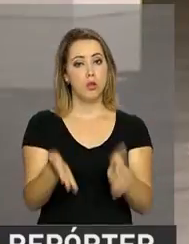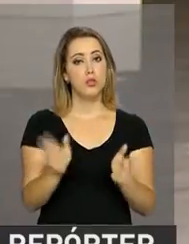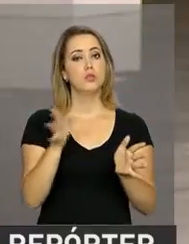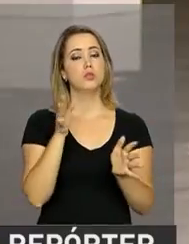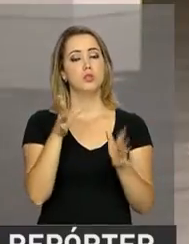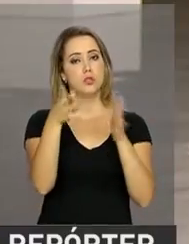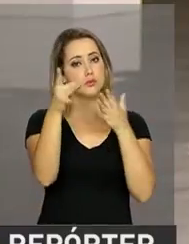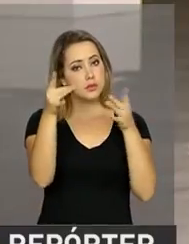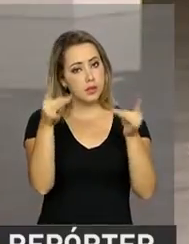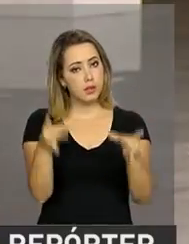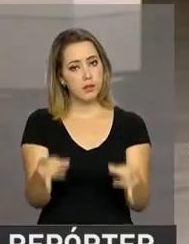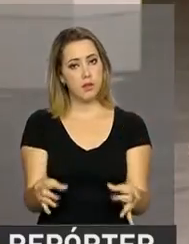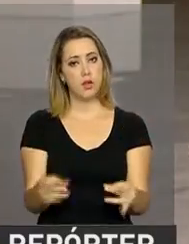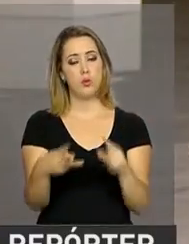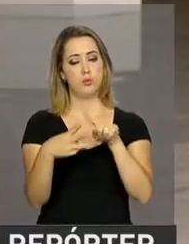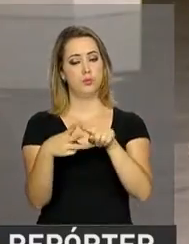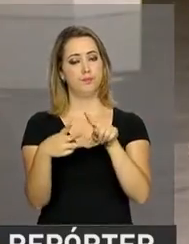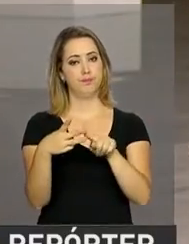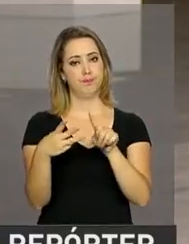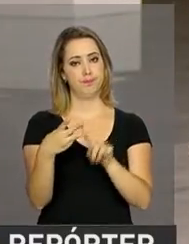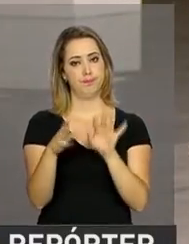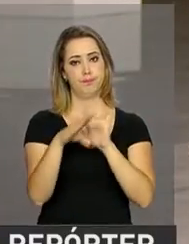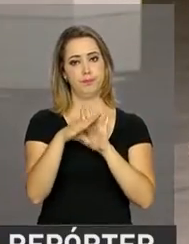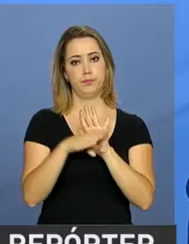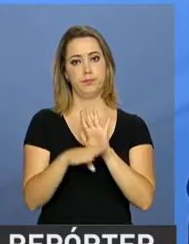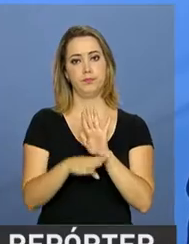detalhou os três eixos do plano